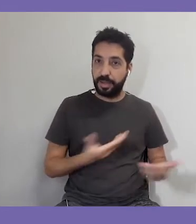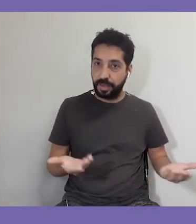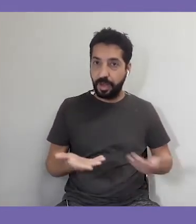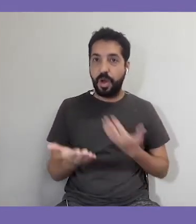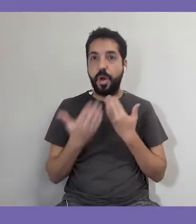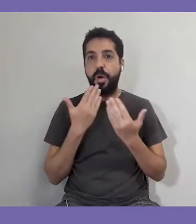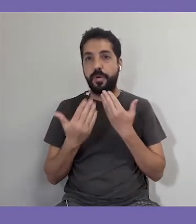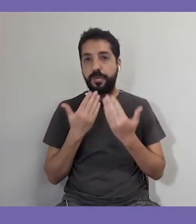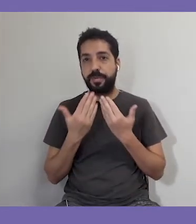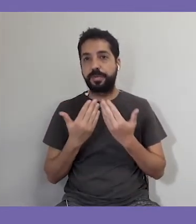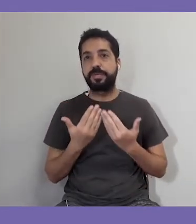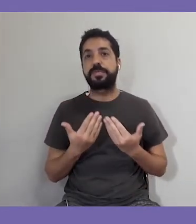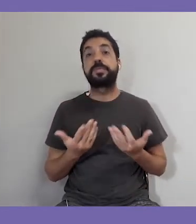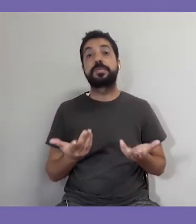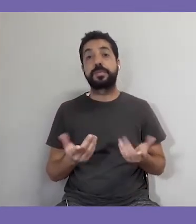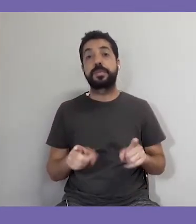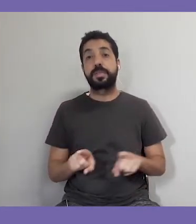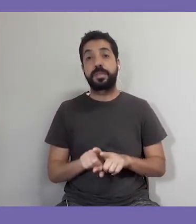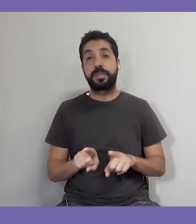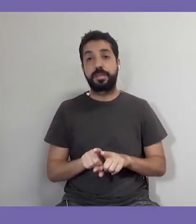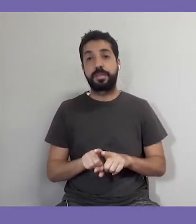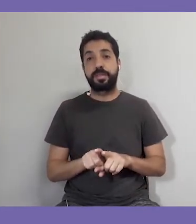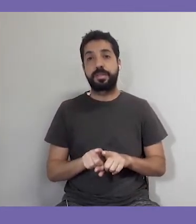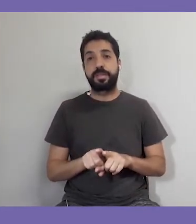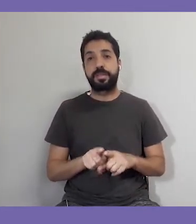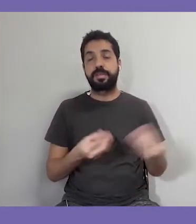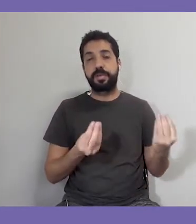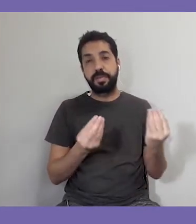participar dessa conversa e por ter